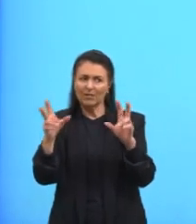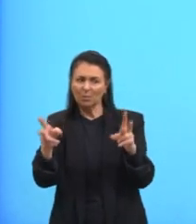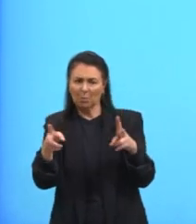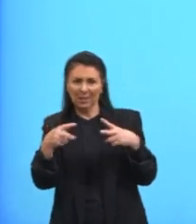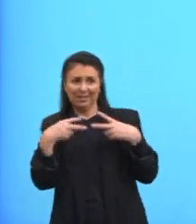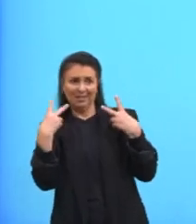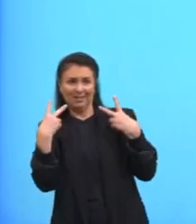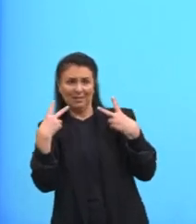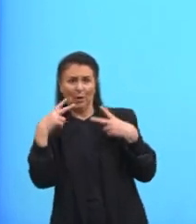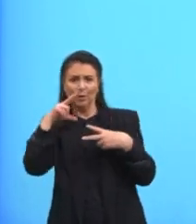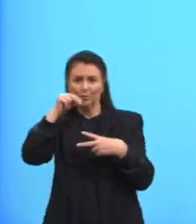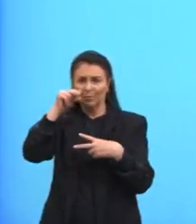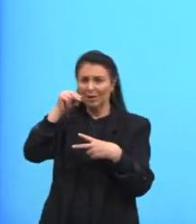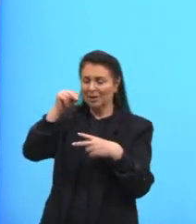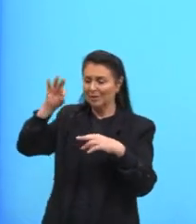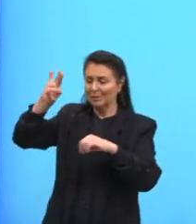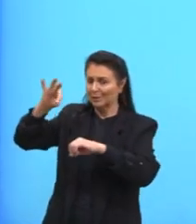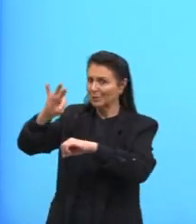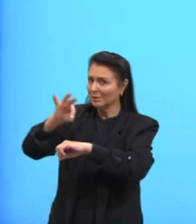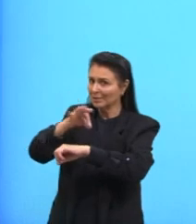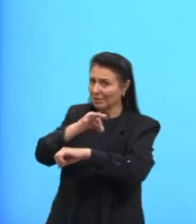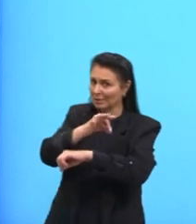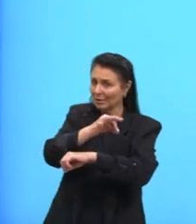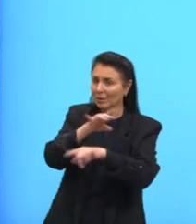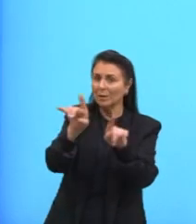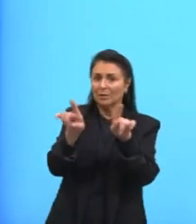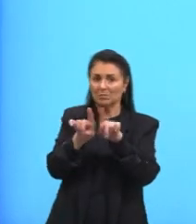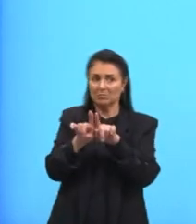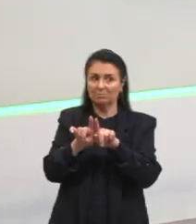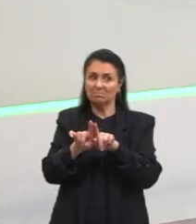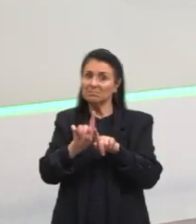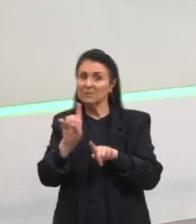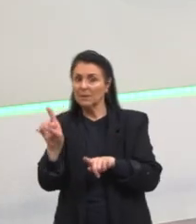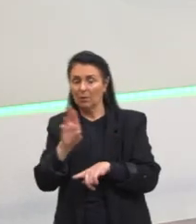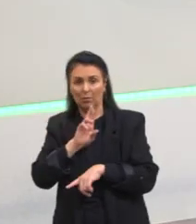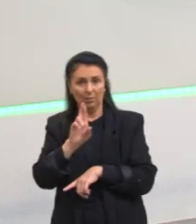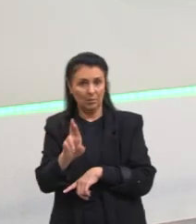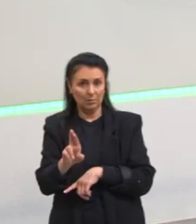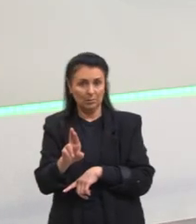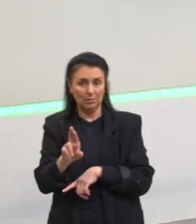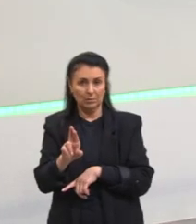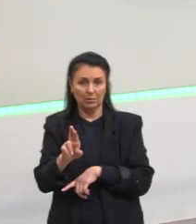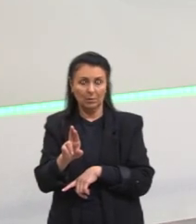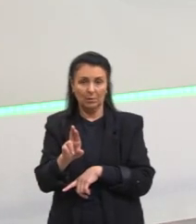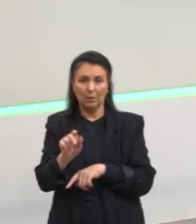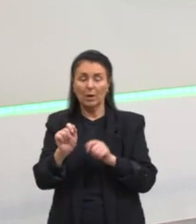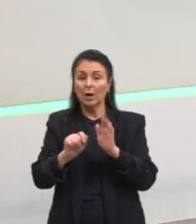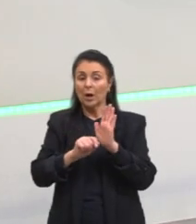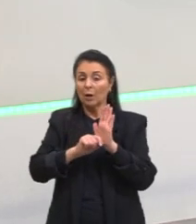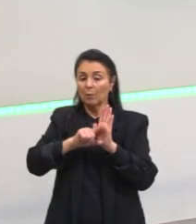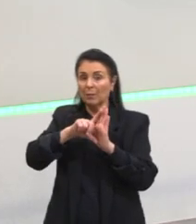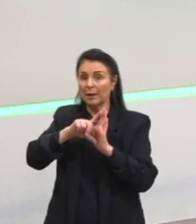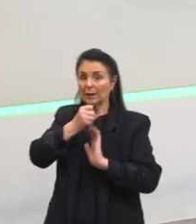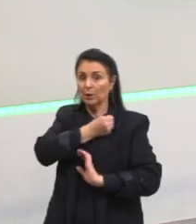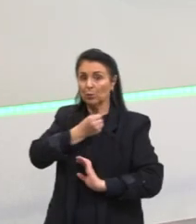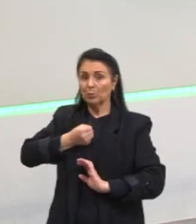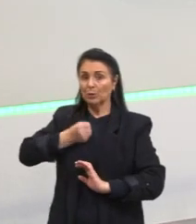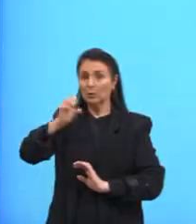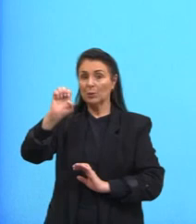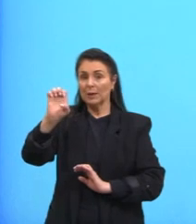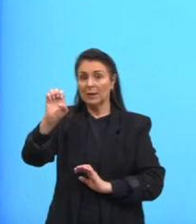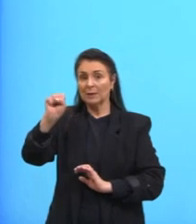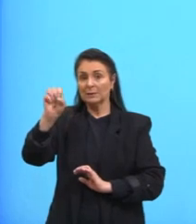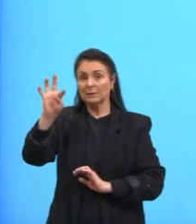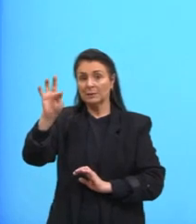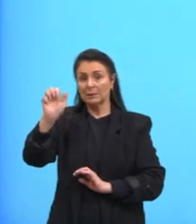Pássaros e dos insetos Tá então não aumento do número de estames estamos é a